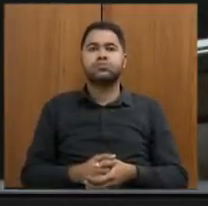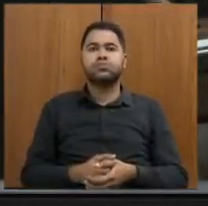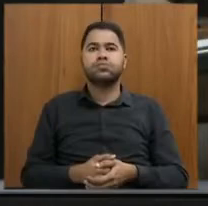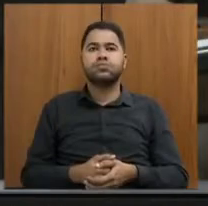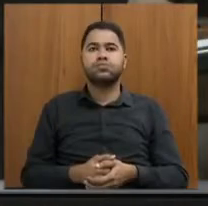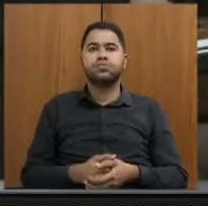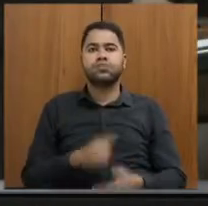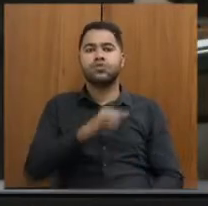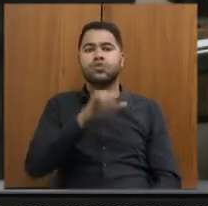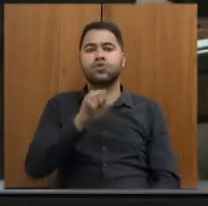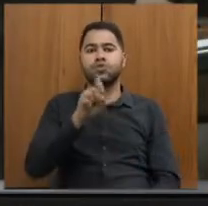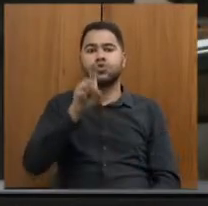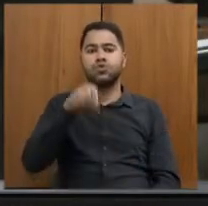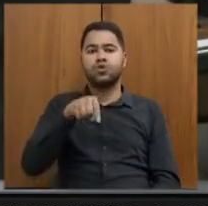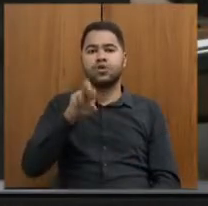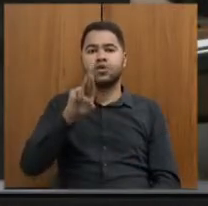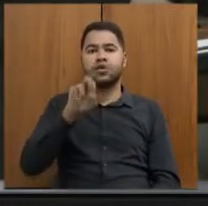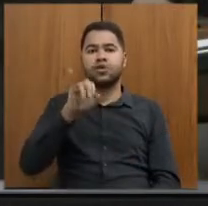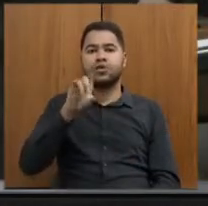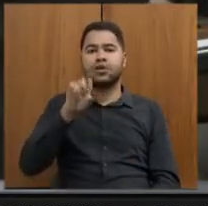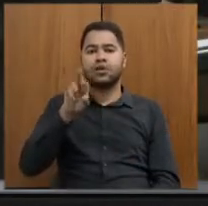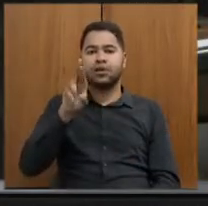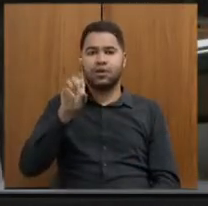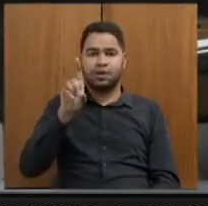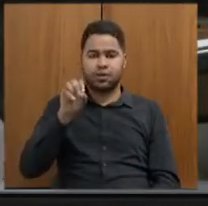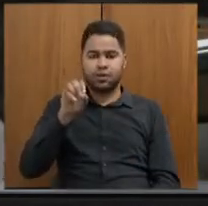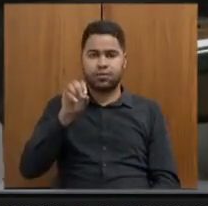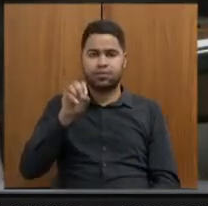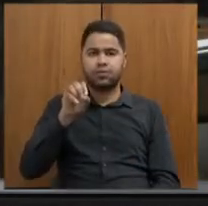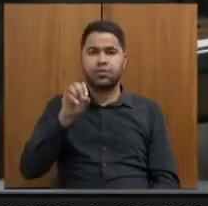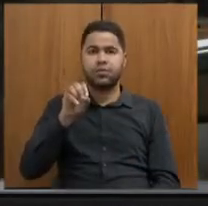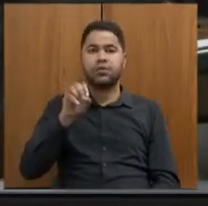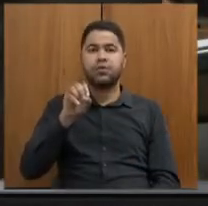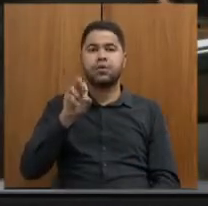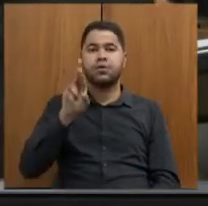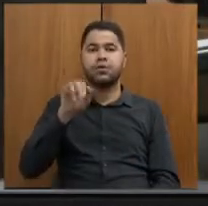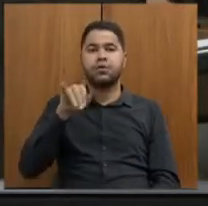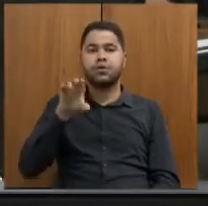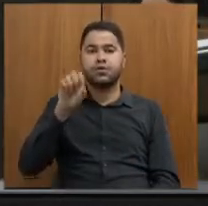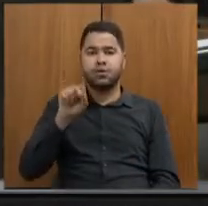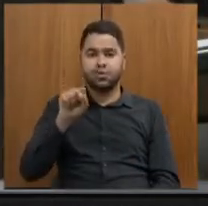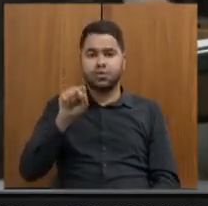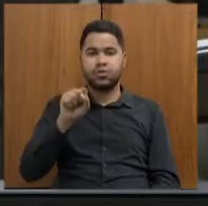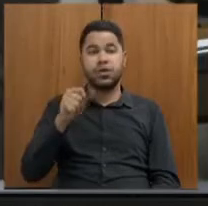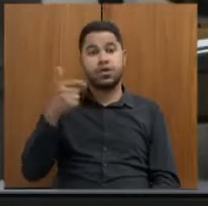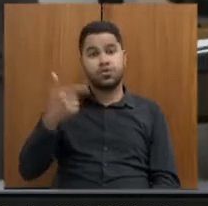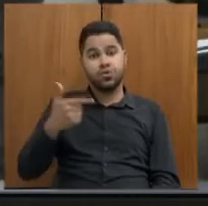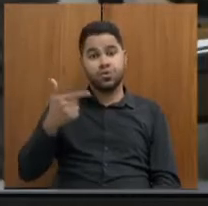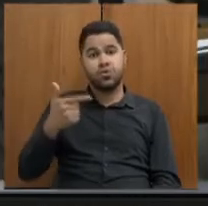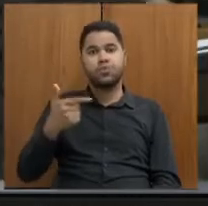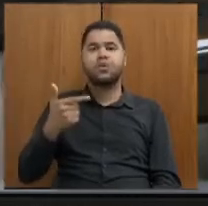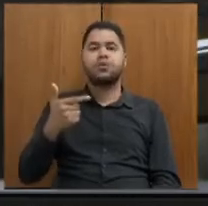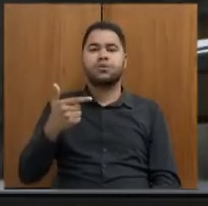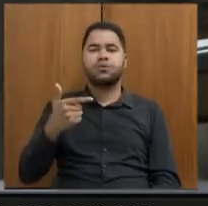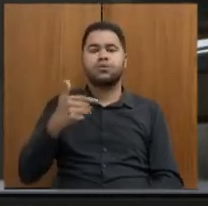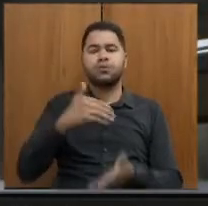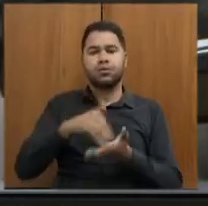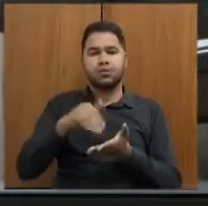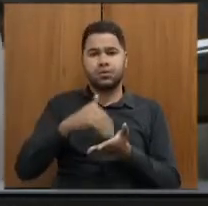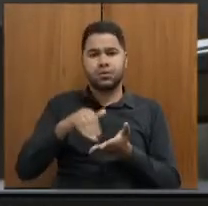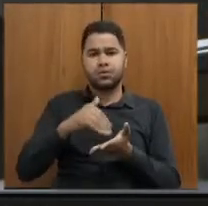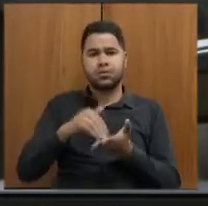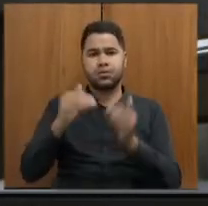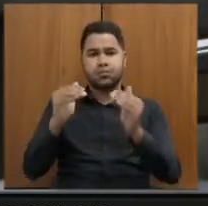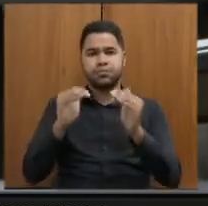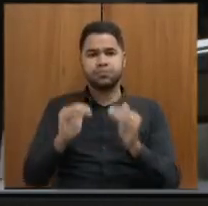José Ricardo José Ricardo Ramos Roseane subsecretário da subsecretaria